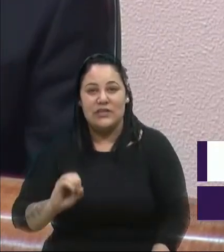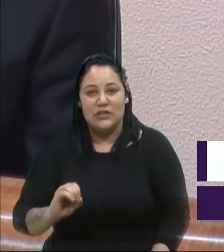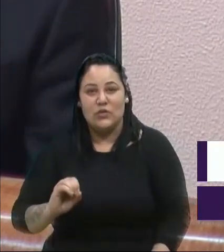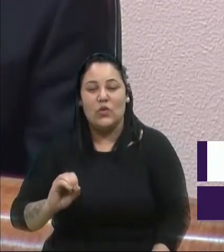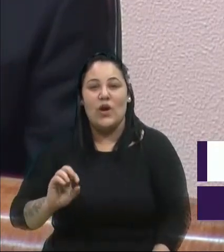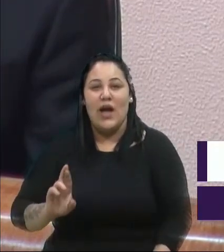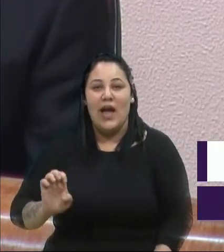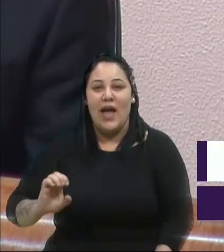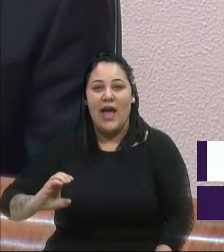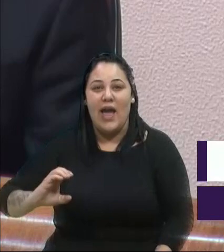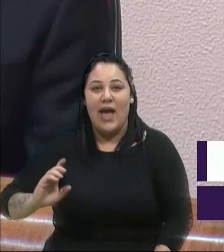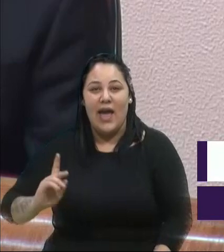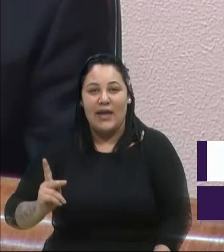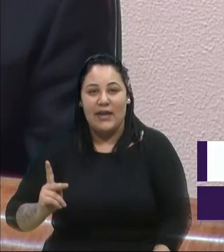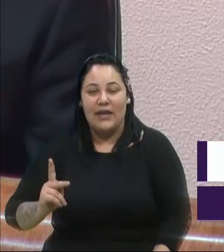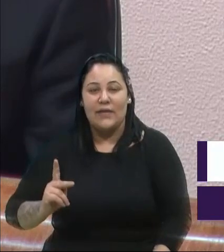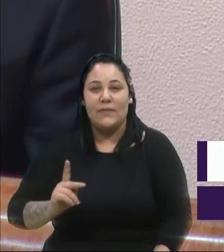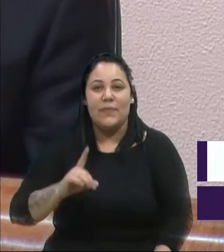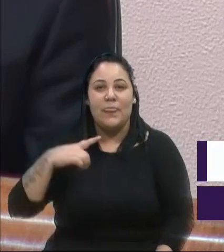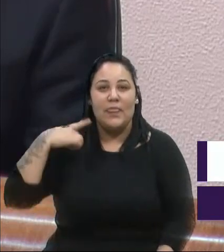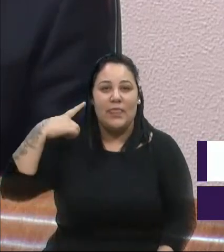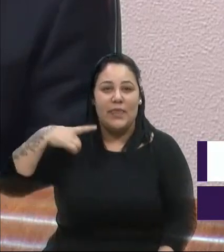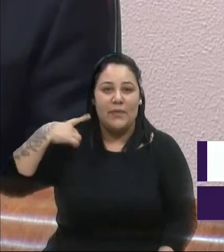deputado estadual Pepe Vargas,